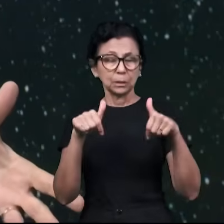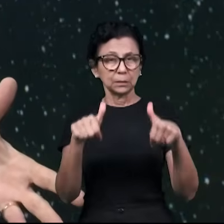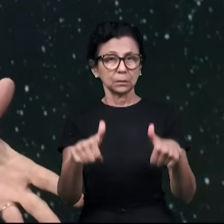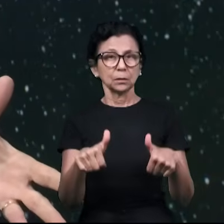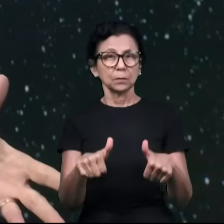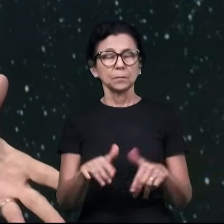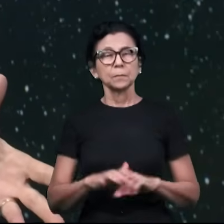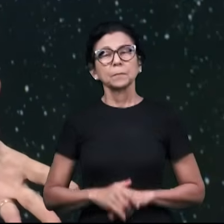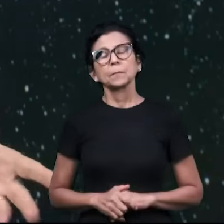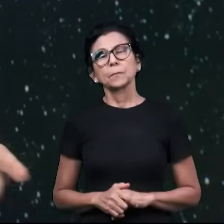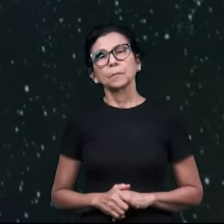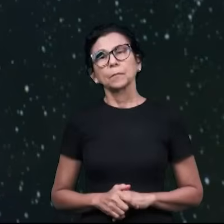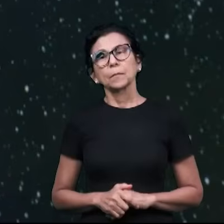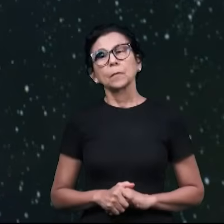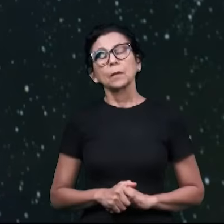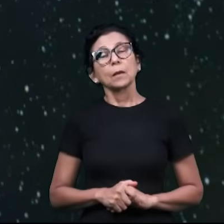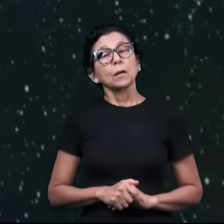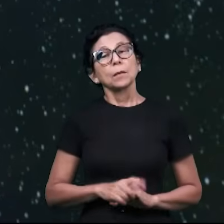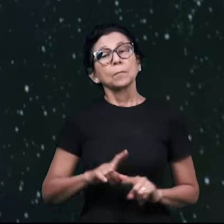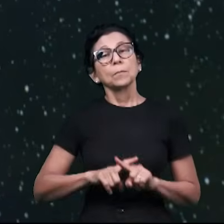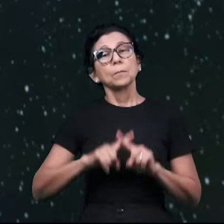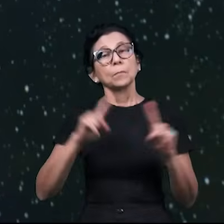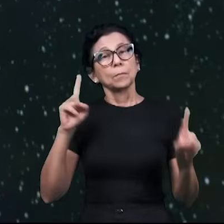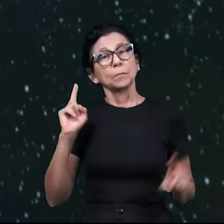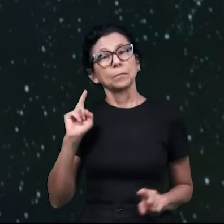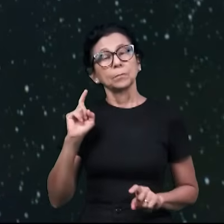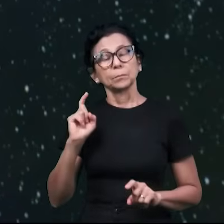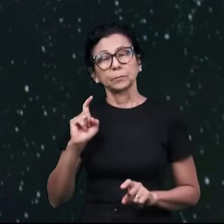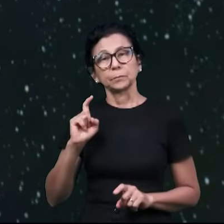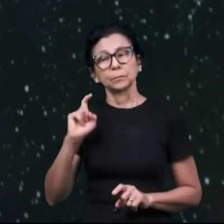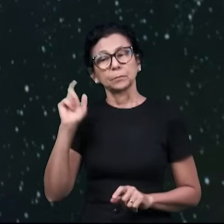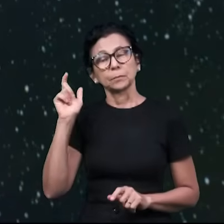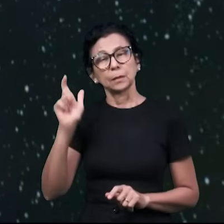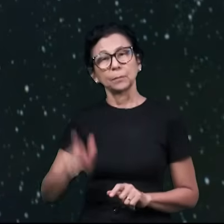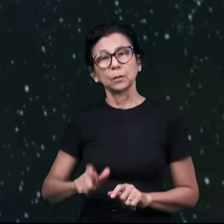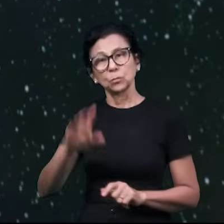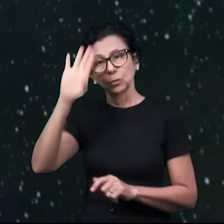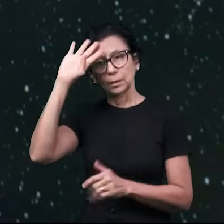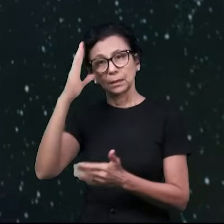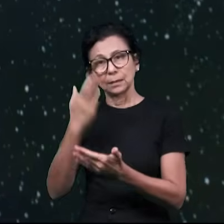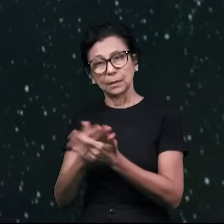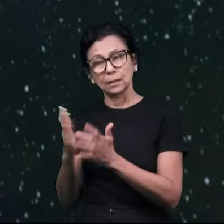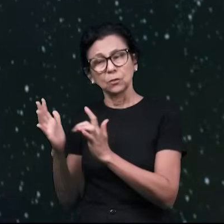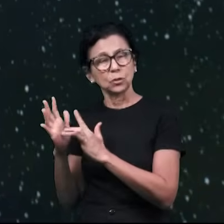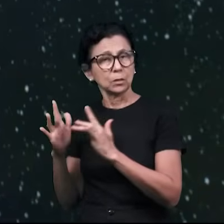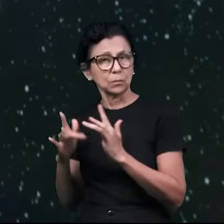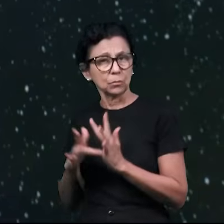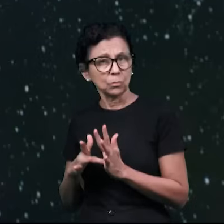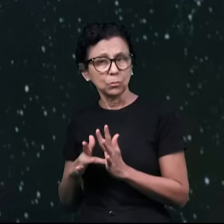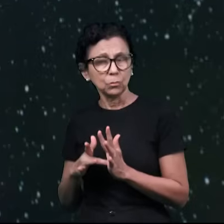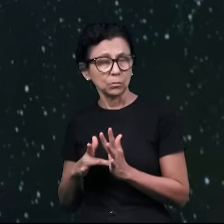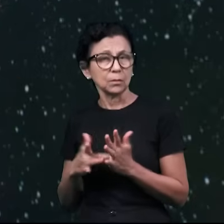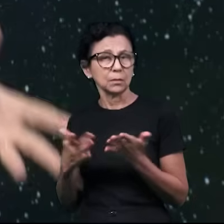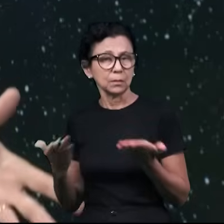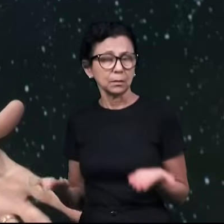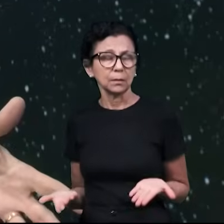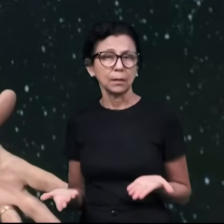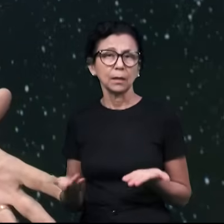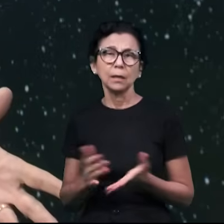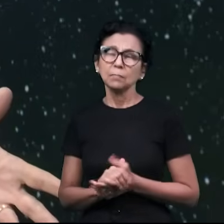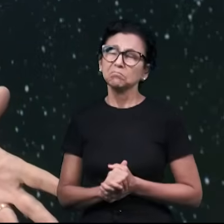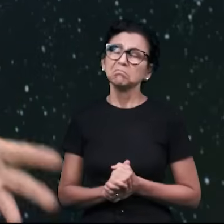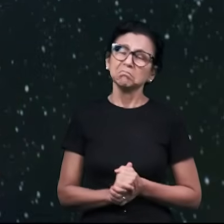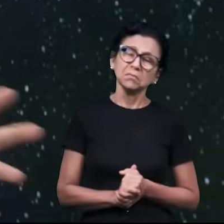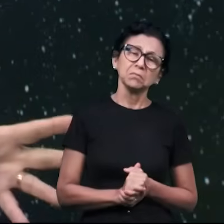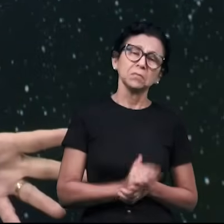salvo no Senhor, ele naturalmente é levado, além da natureza boa que qualquer